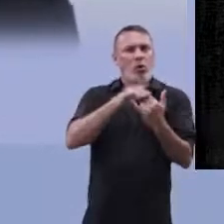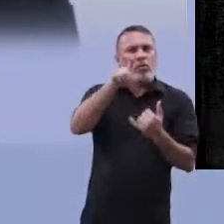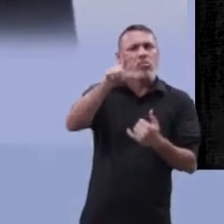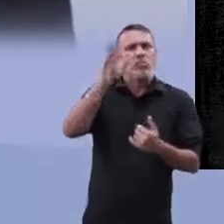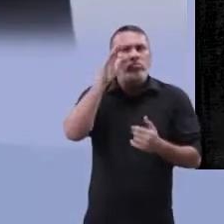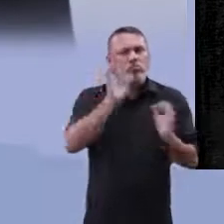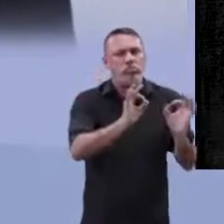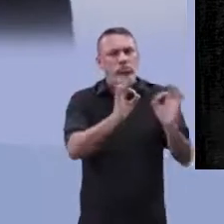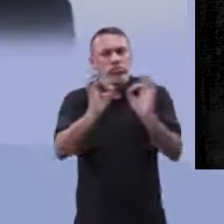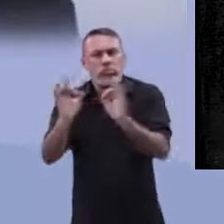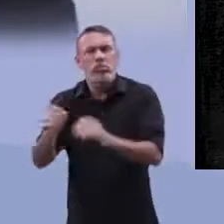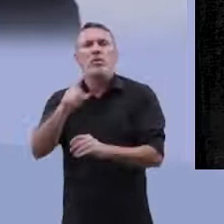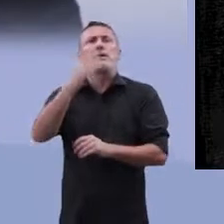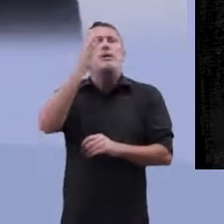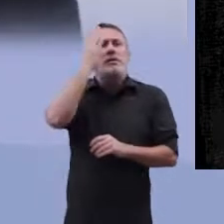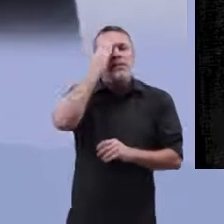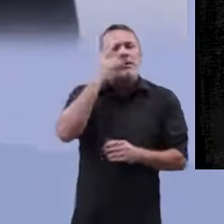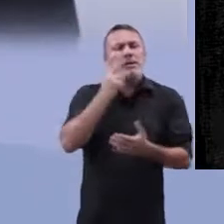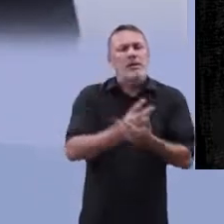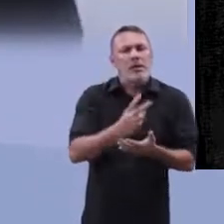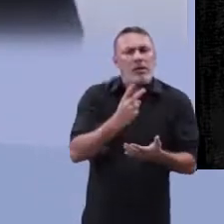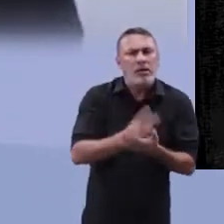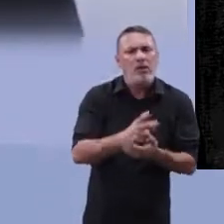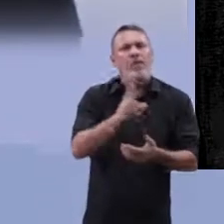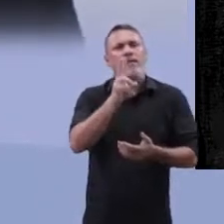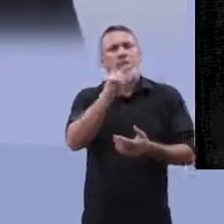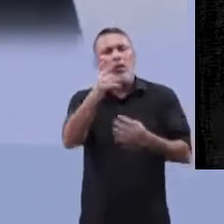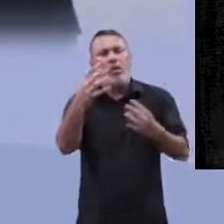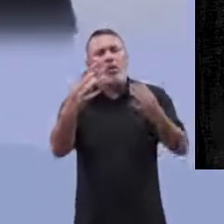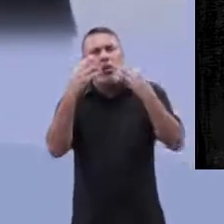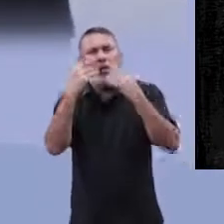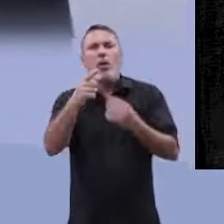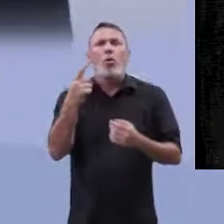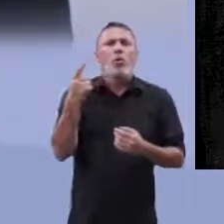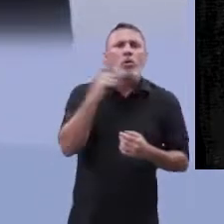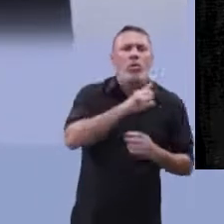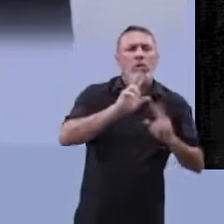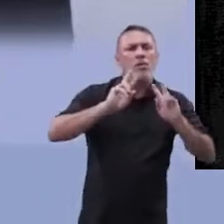nosso canal, acompanhe a gente aqui no canal, que você sempre